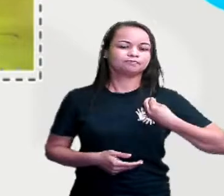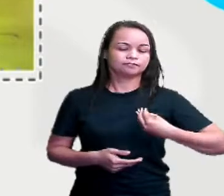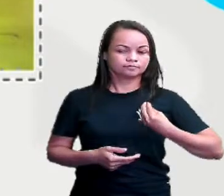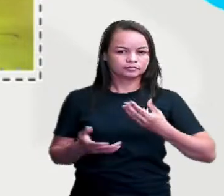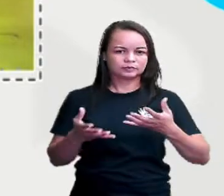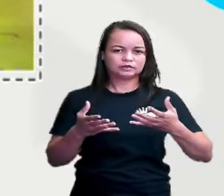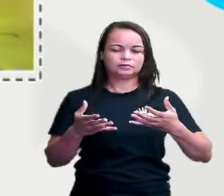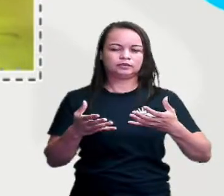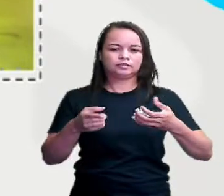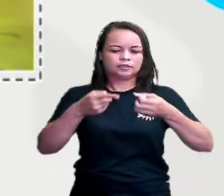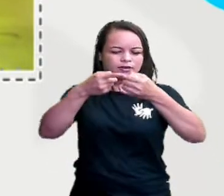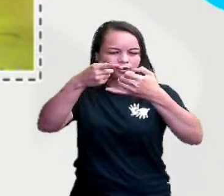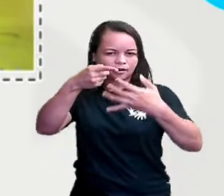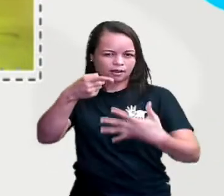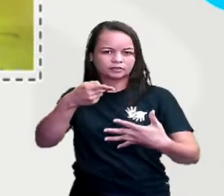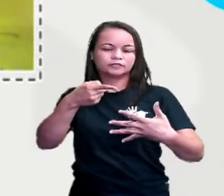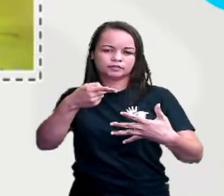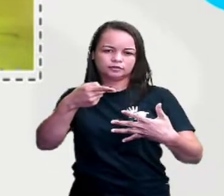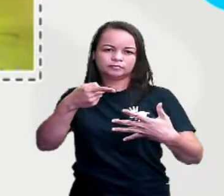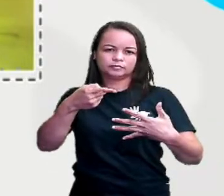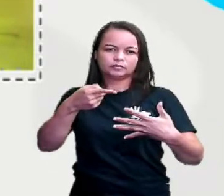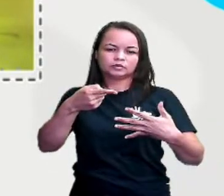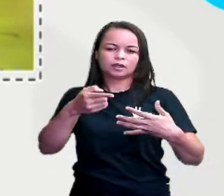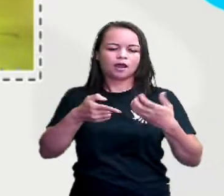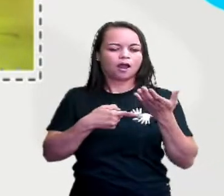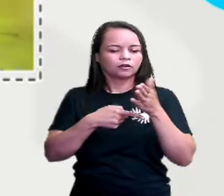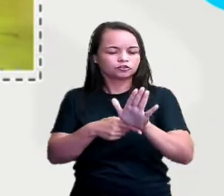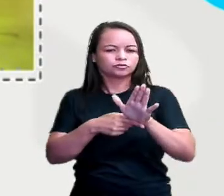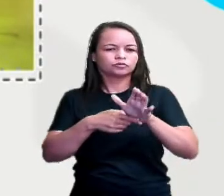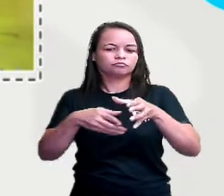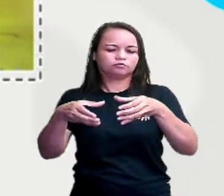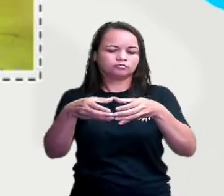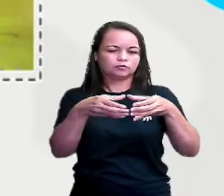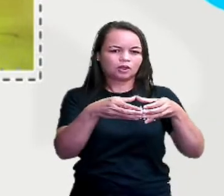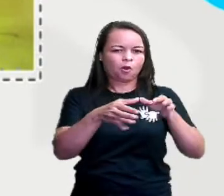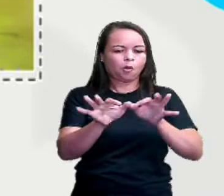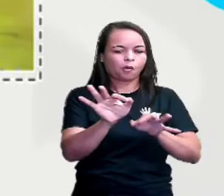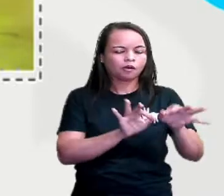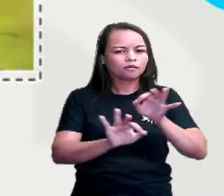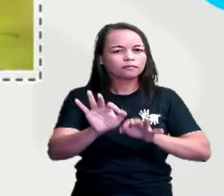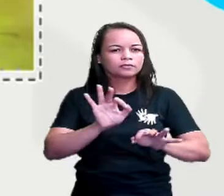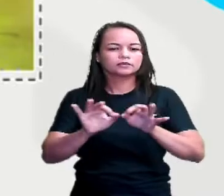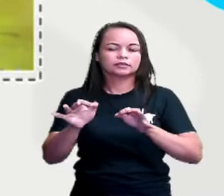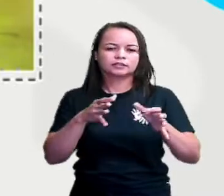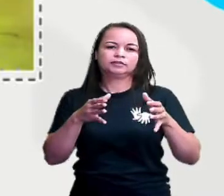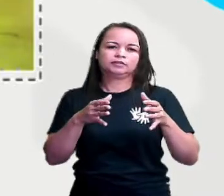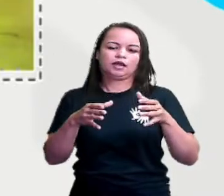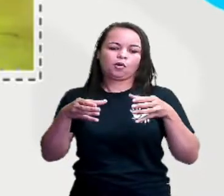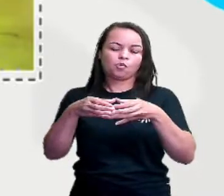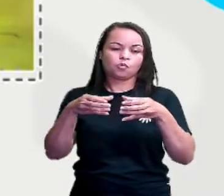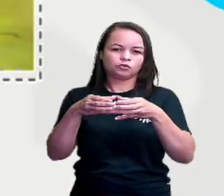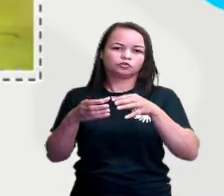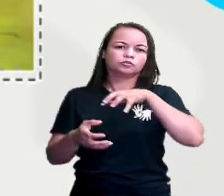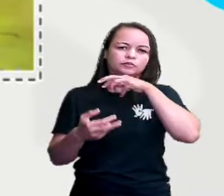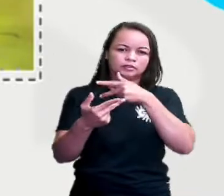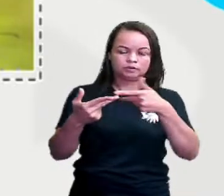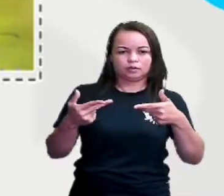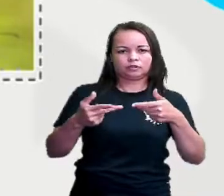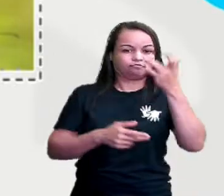de classificação ajuda a organizar esses animais, facilitando os estudos acerca desses seres